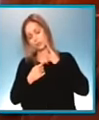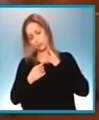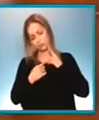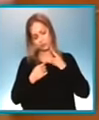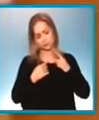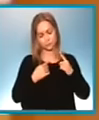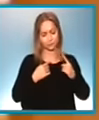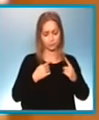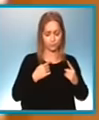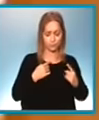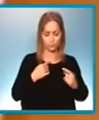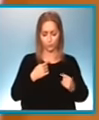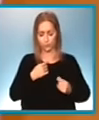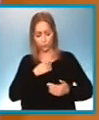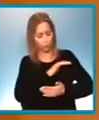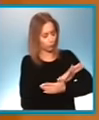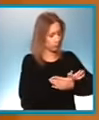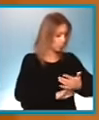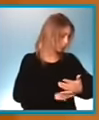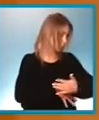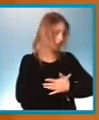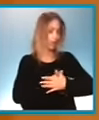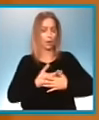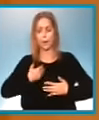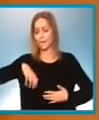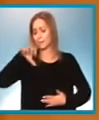chorai, poetas do meu